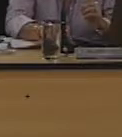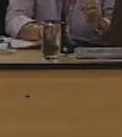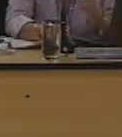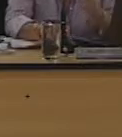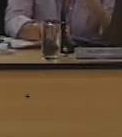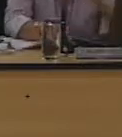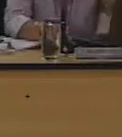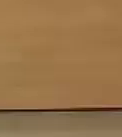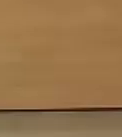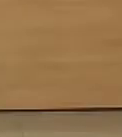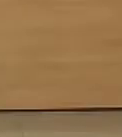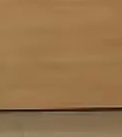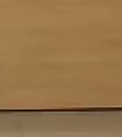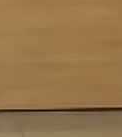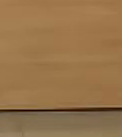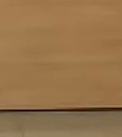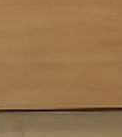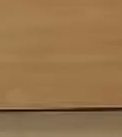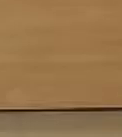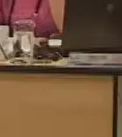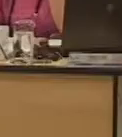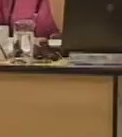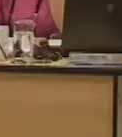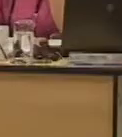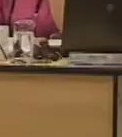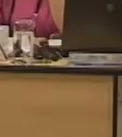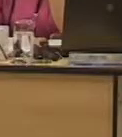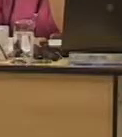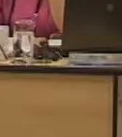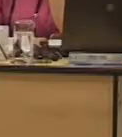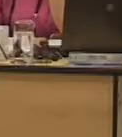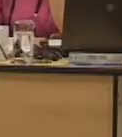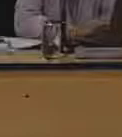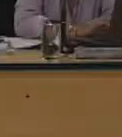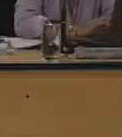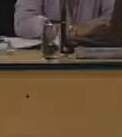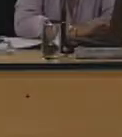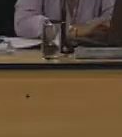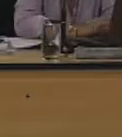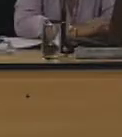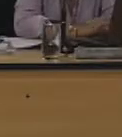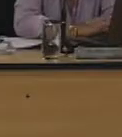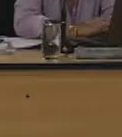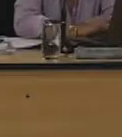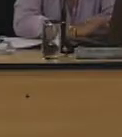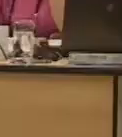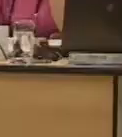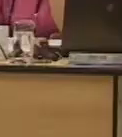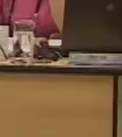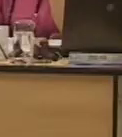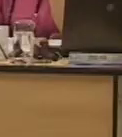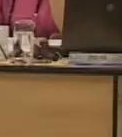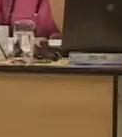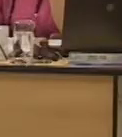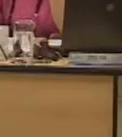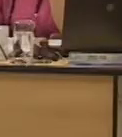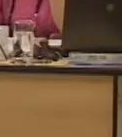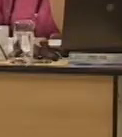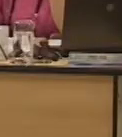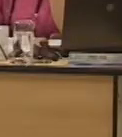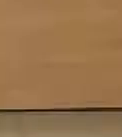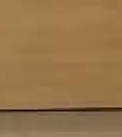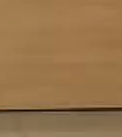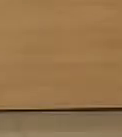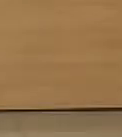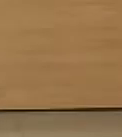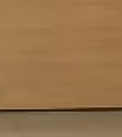Mayra. Sim. Newton Santos, sim. Doutor Raul. Sim. Sidney Pascotto. Sim. Wilson Cerqueira. Sim. A emenda